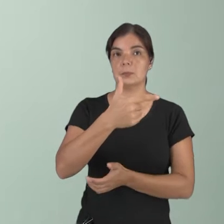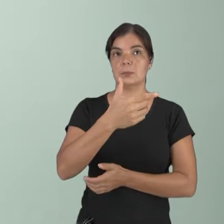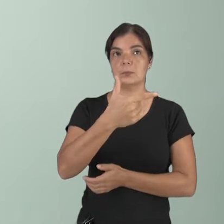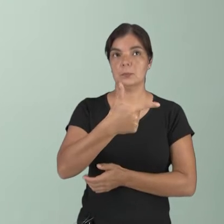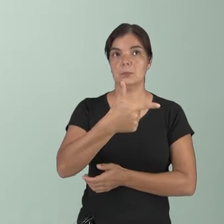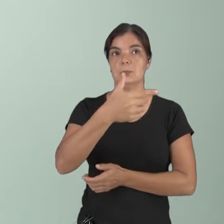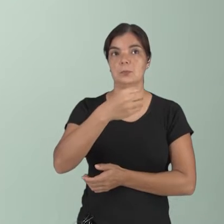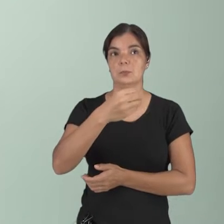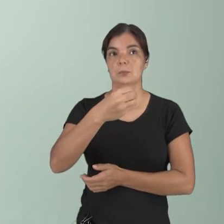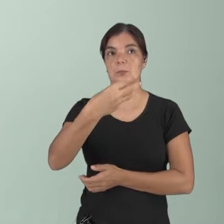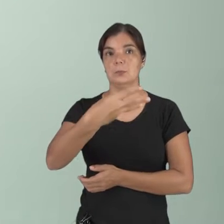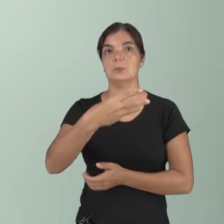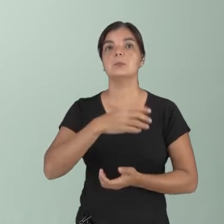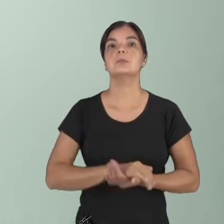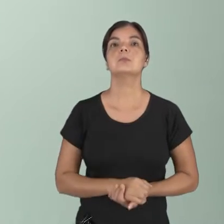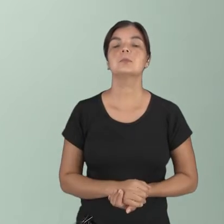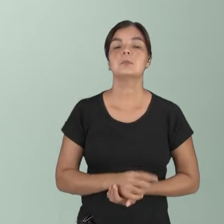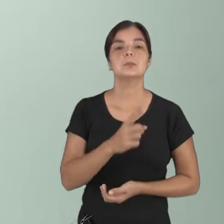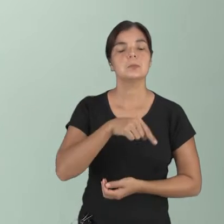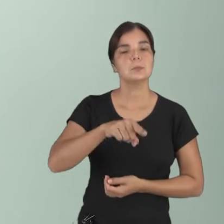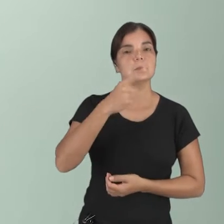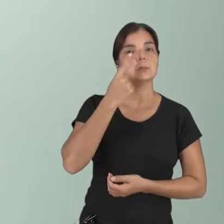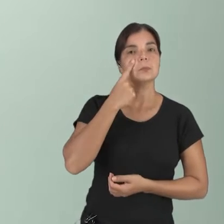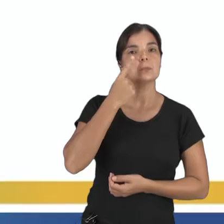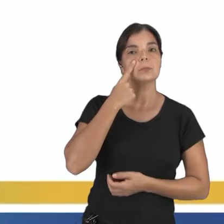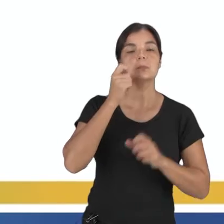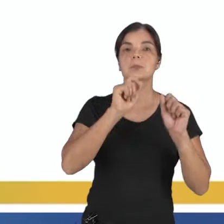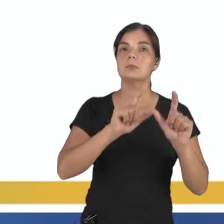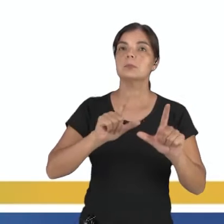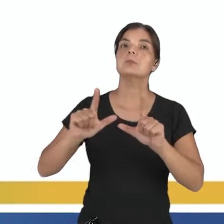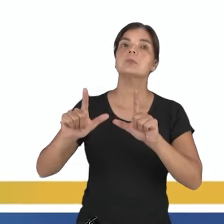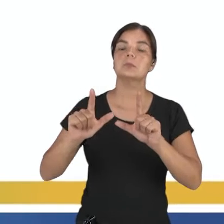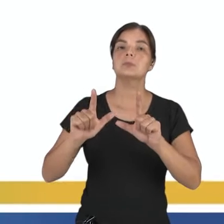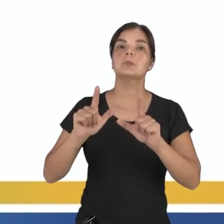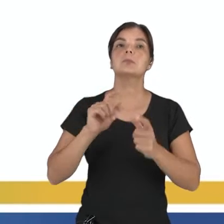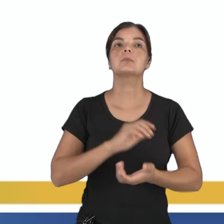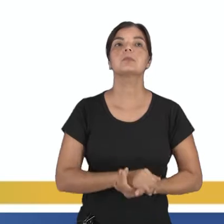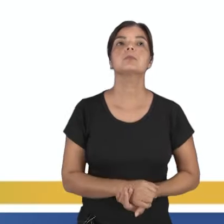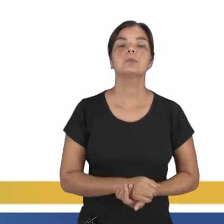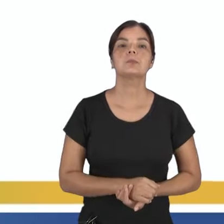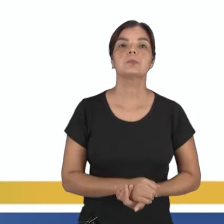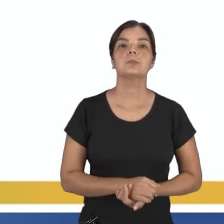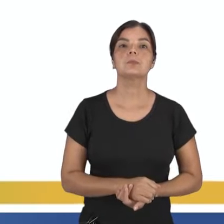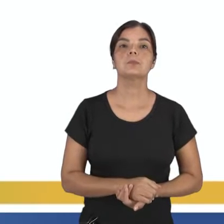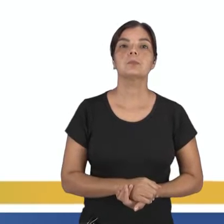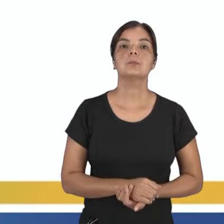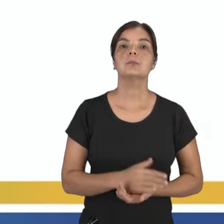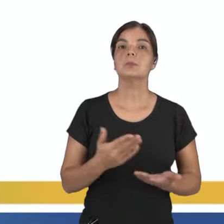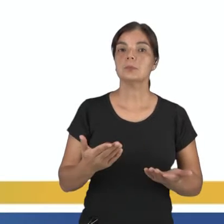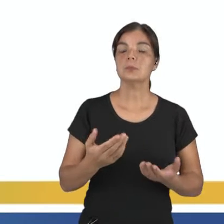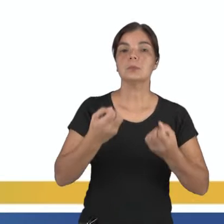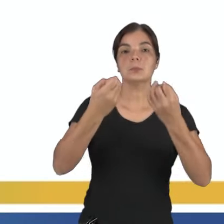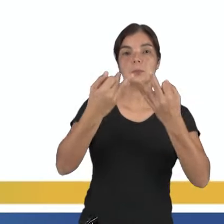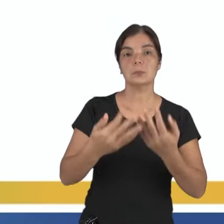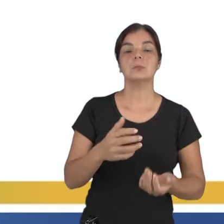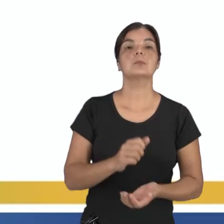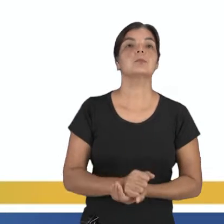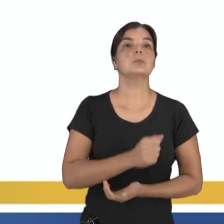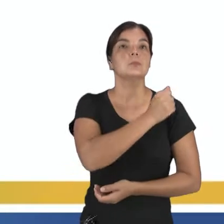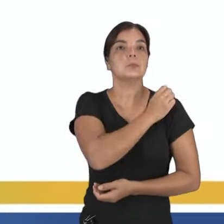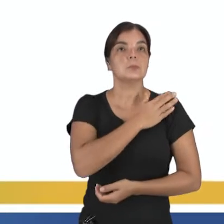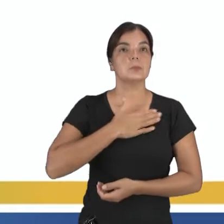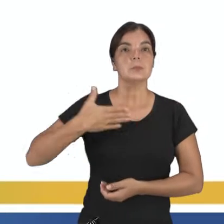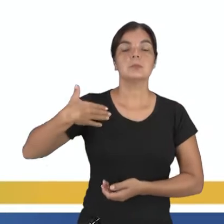2003 aí. Você pode estar visualizando aí no banner, tá bom? E aí ele vai dizer o